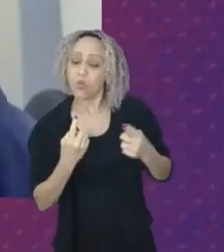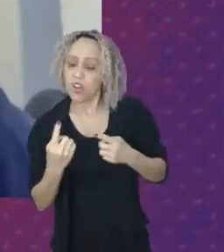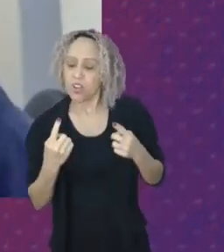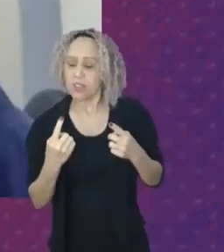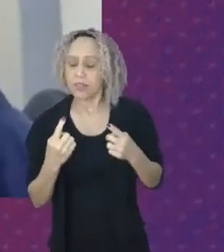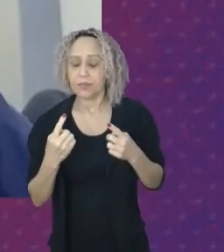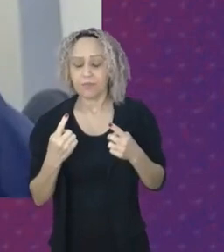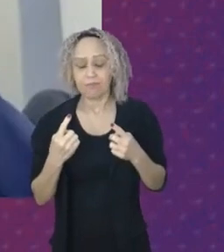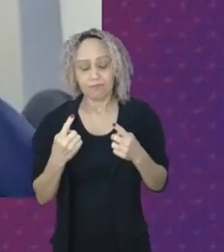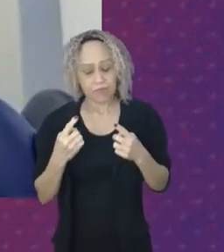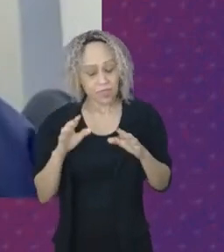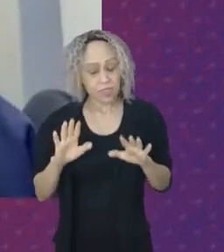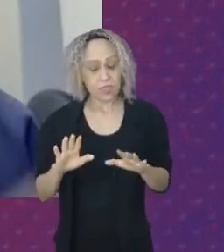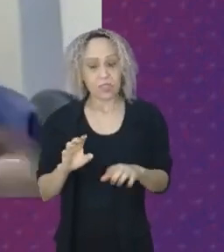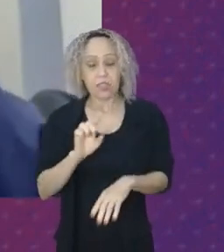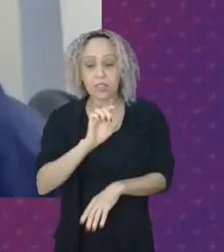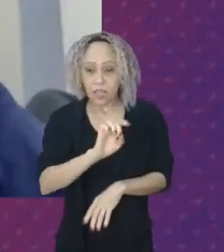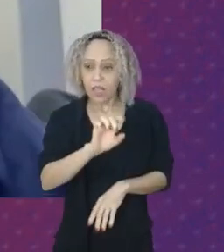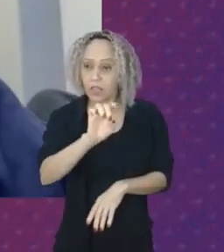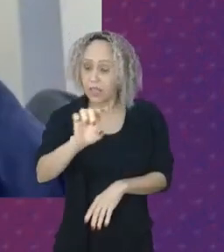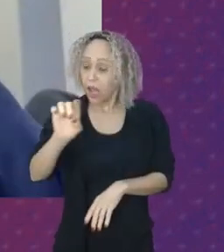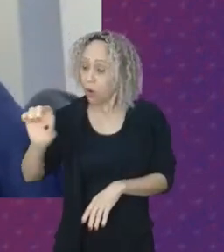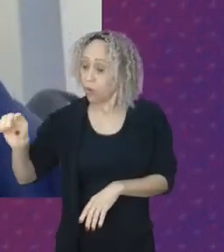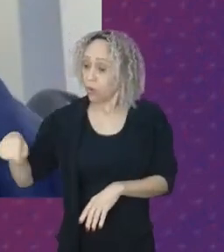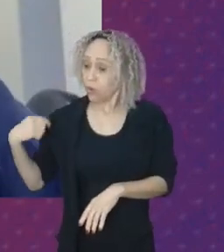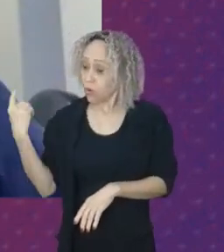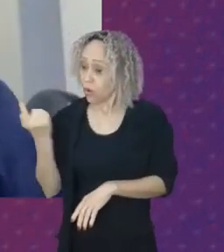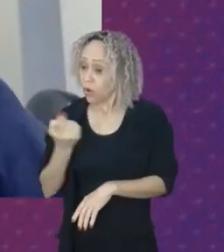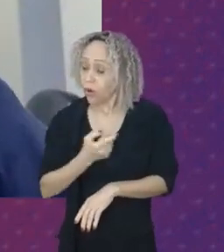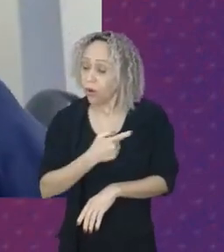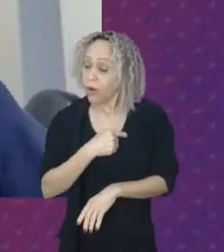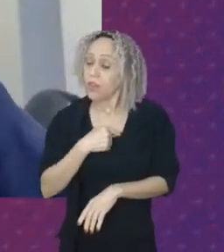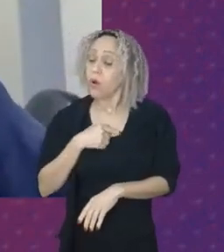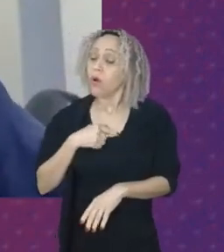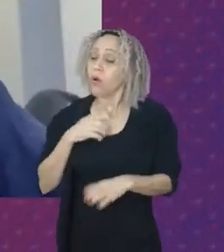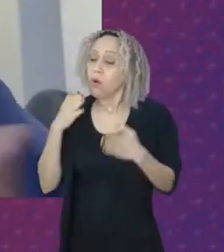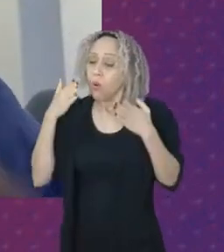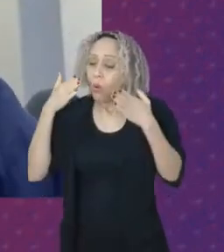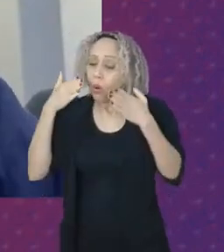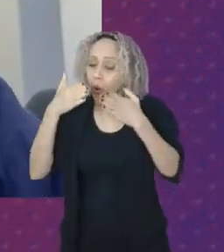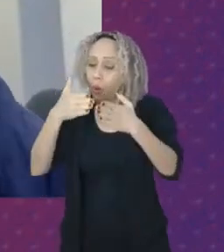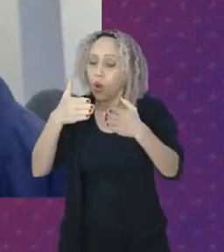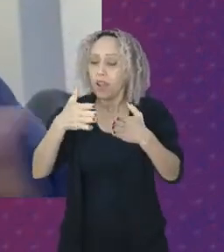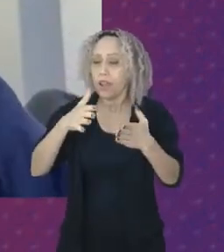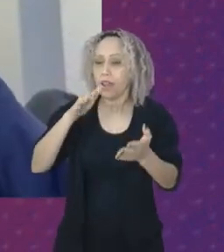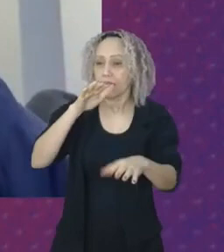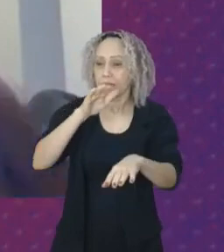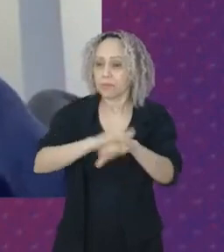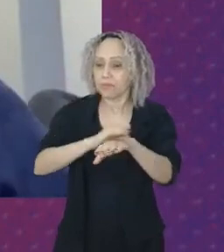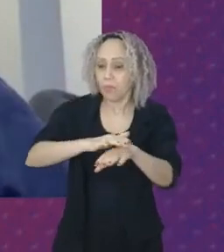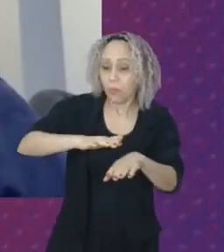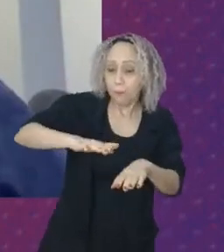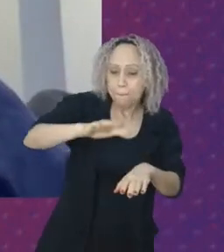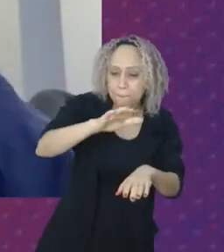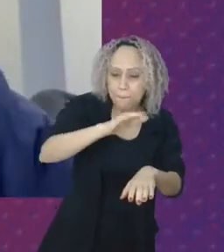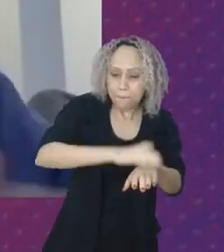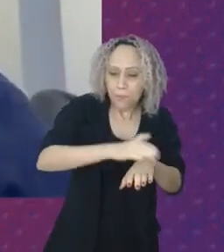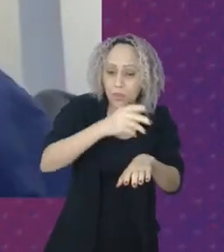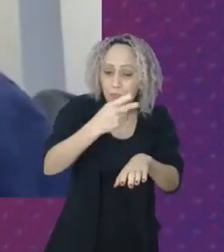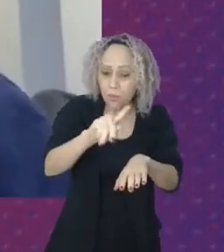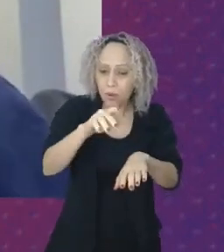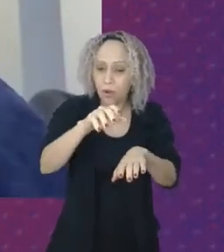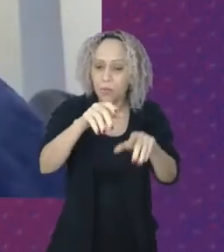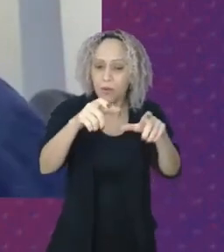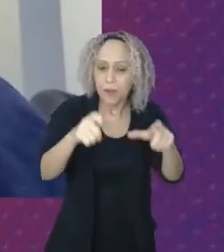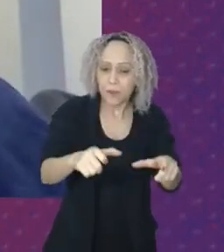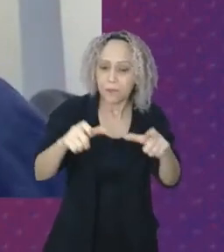seu território, para a sua aldeia e pensar como é que esses sistemas eles vão sendo orquestrados no dia a